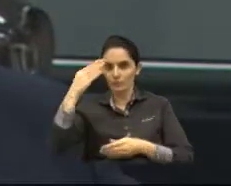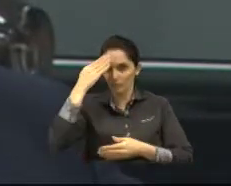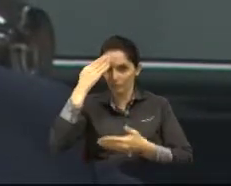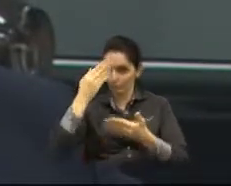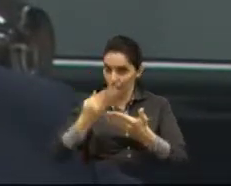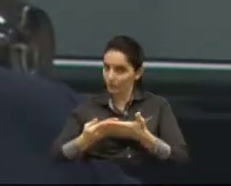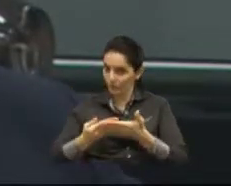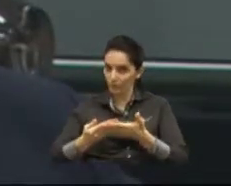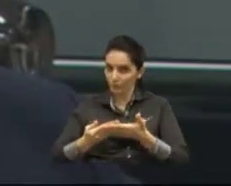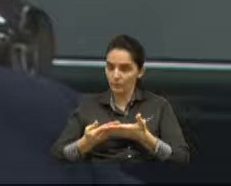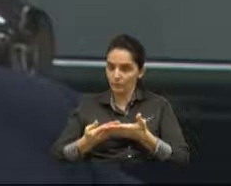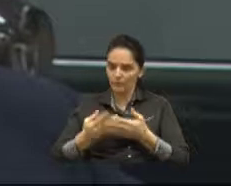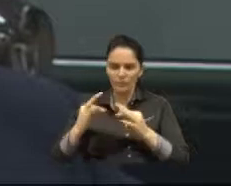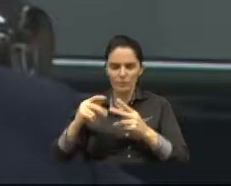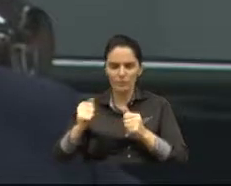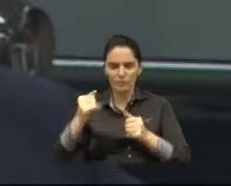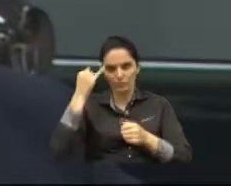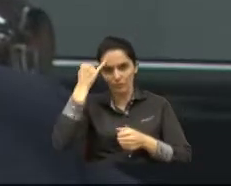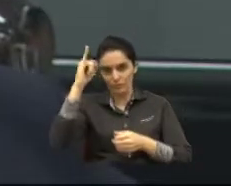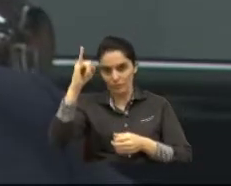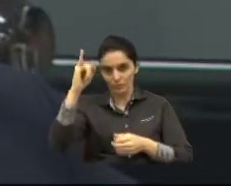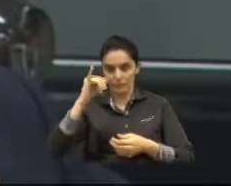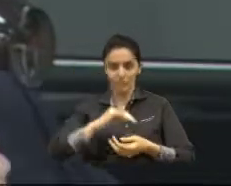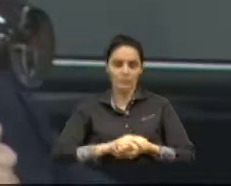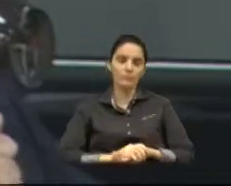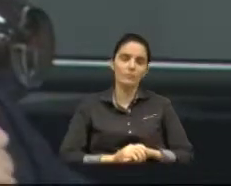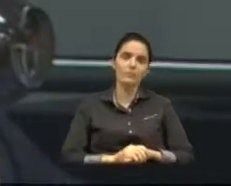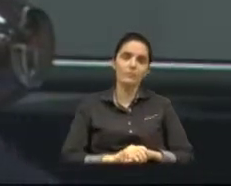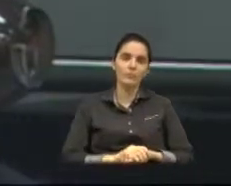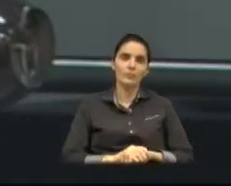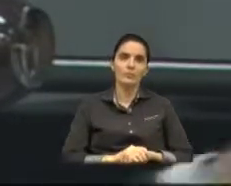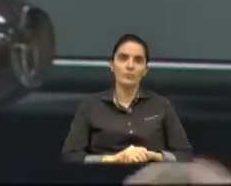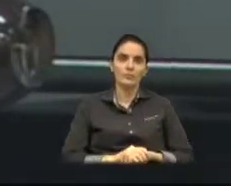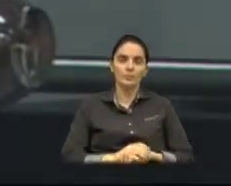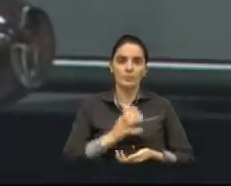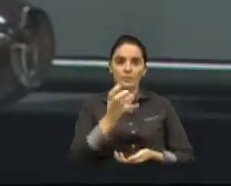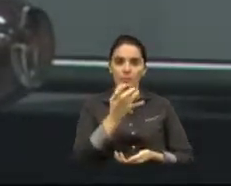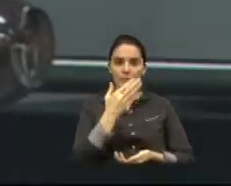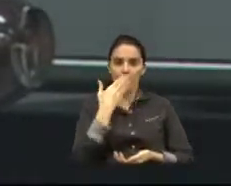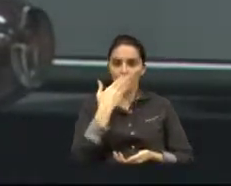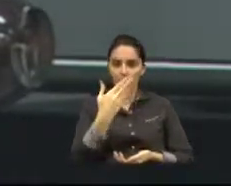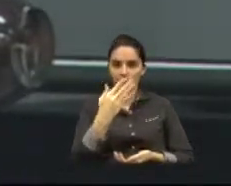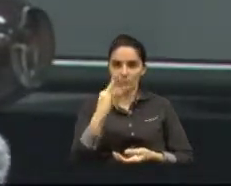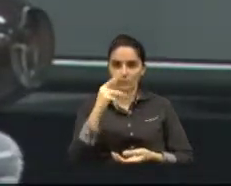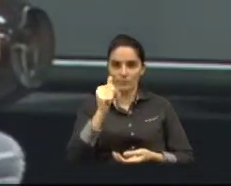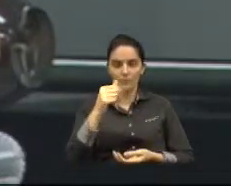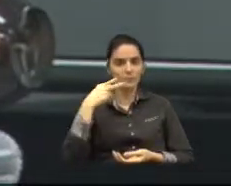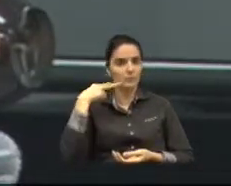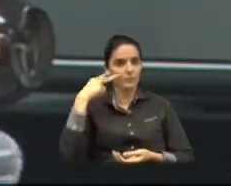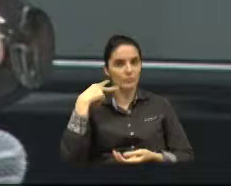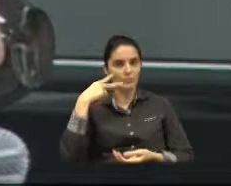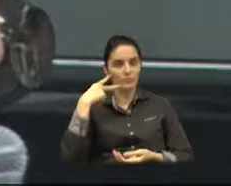os seus ideais. Por isso que eu gostaria de pedir a todos os nossos